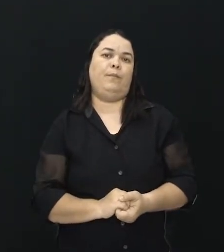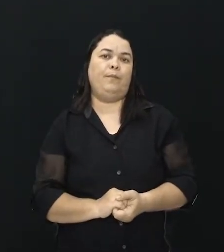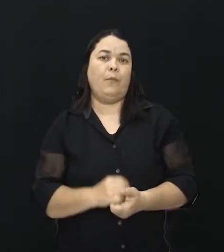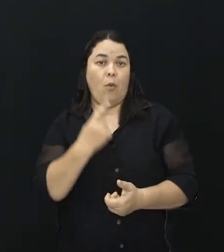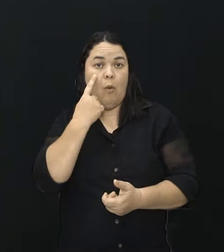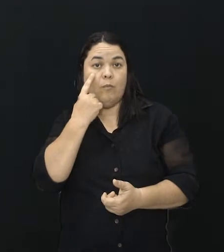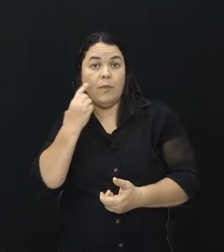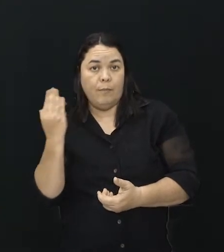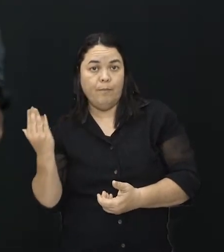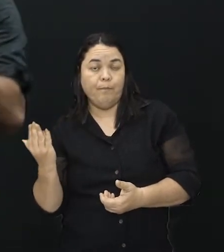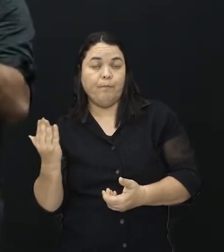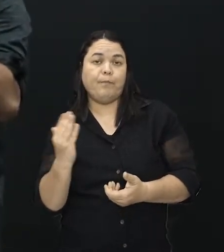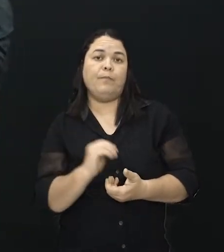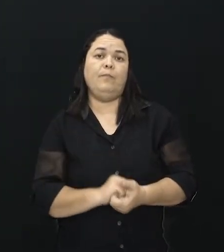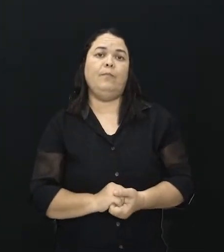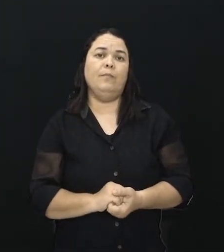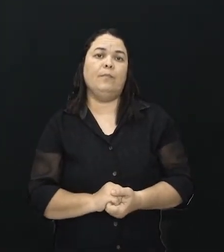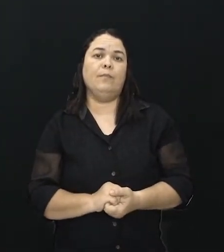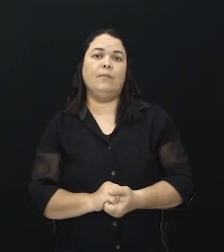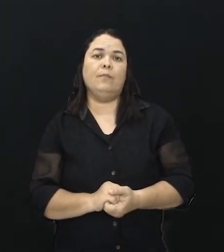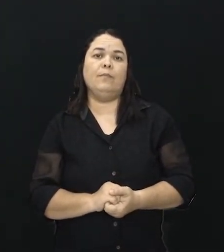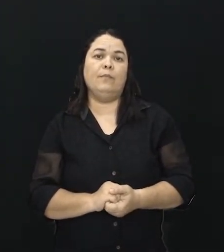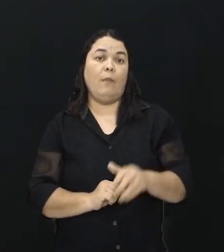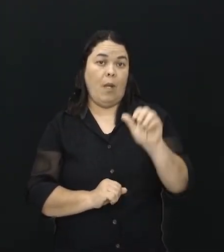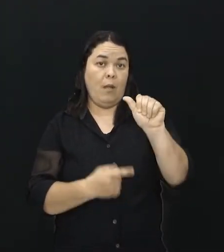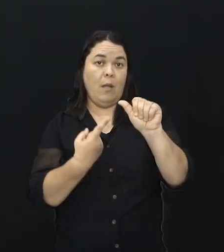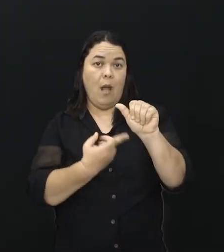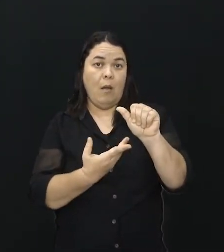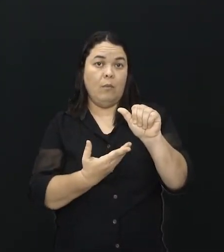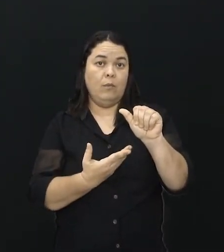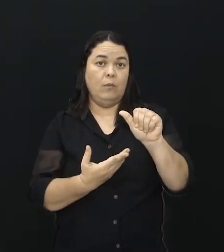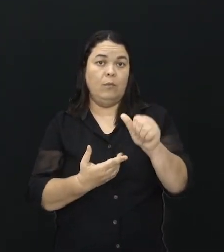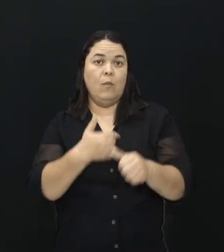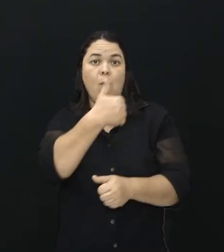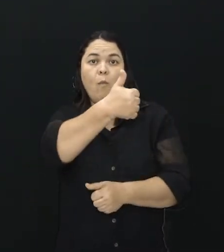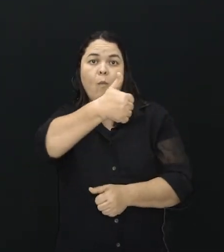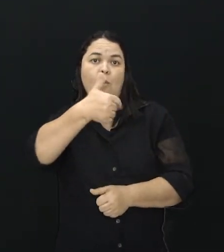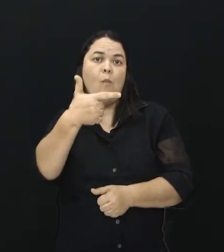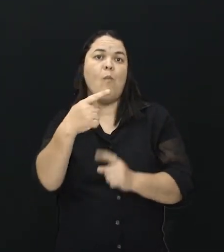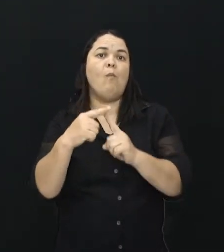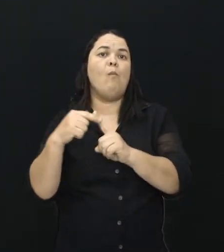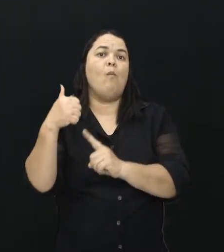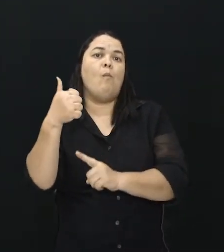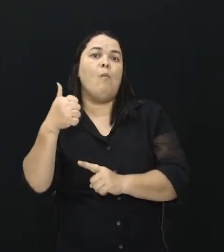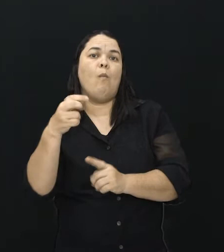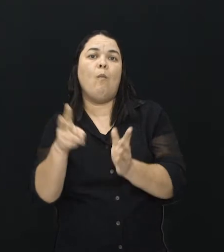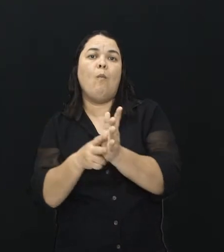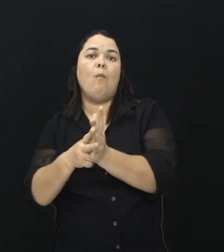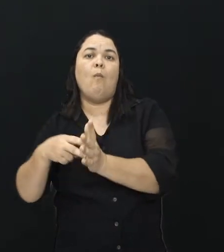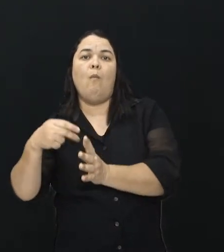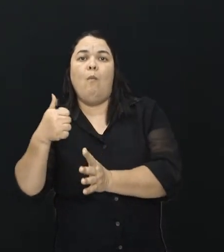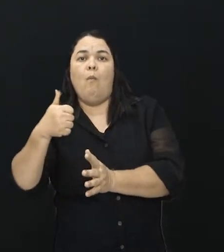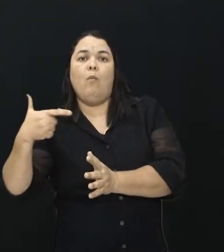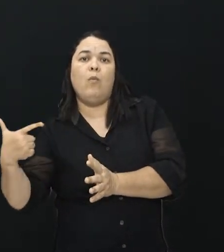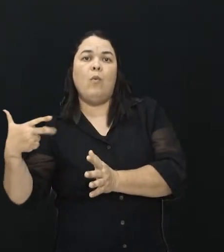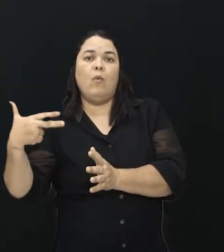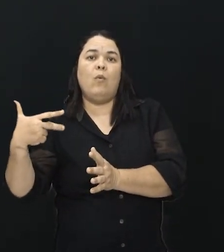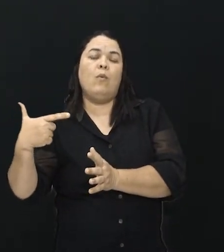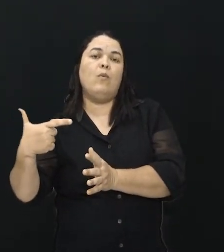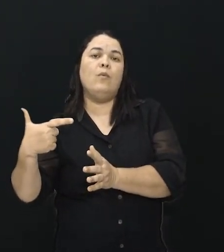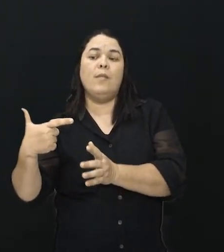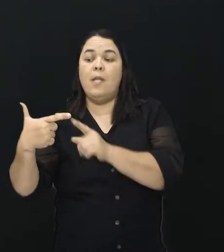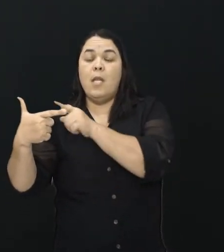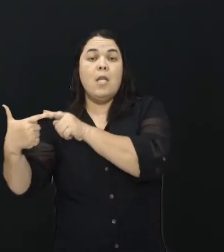repare aqui. Na parte letra A, eu tenho 12 vezes 1 é 12. 12 dividido por 2